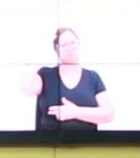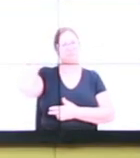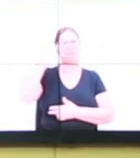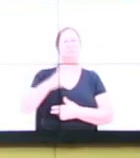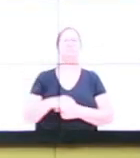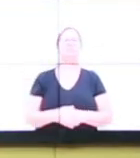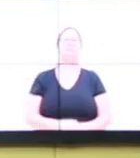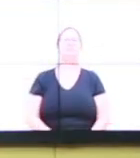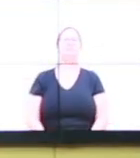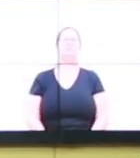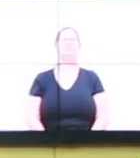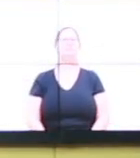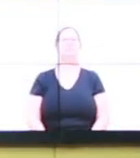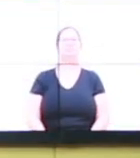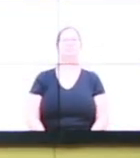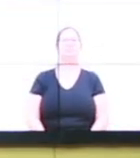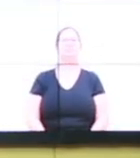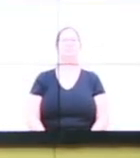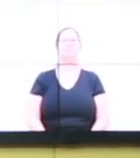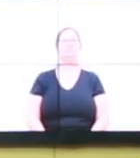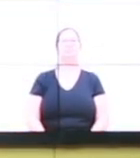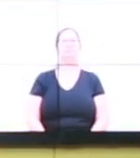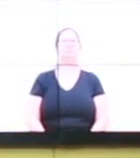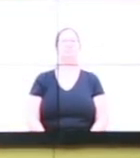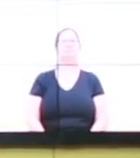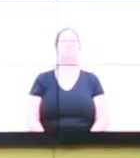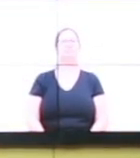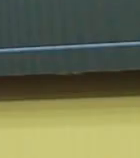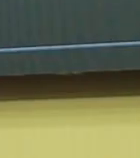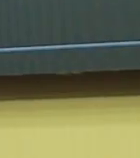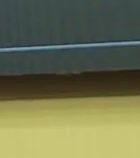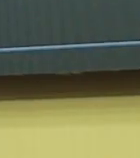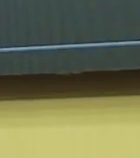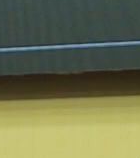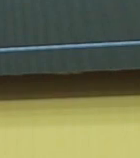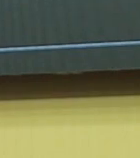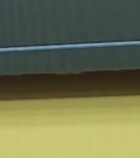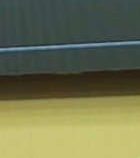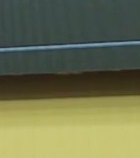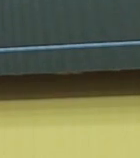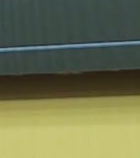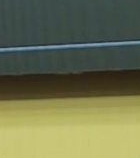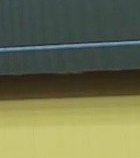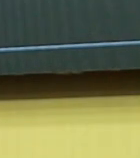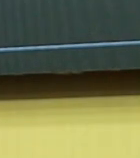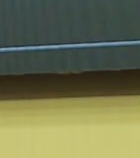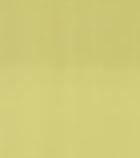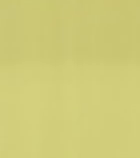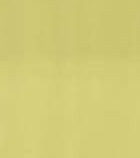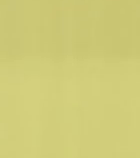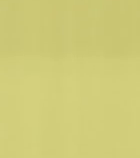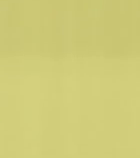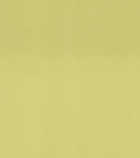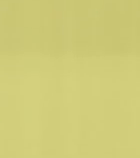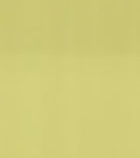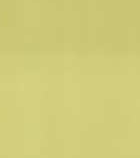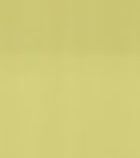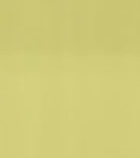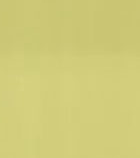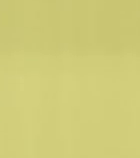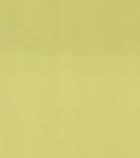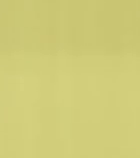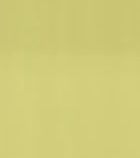iniciando o mês de agosto os vereadores aprovaram na primeira sessão ordinária requerimentos com assuntos diversos como transporte